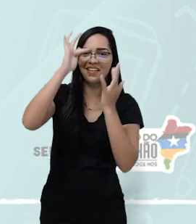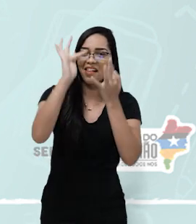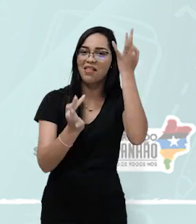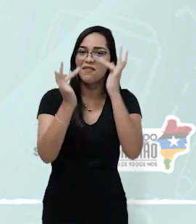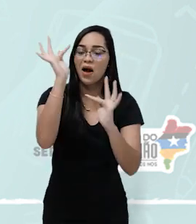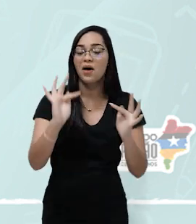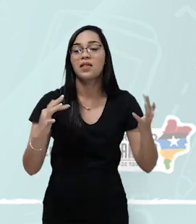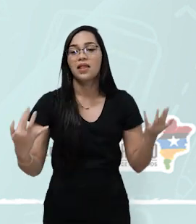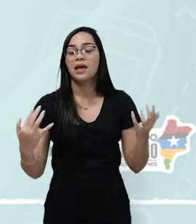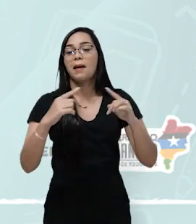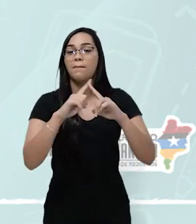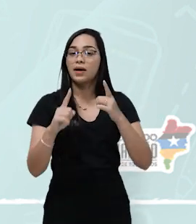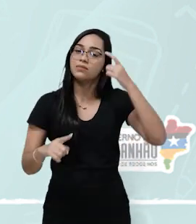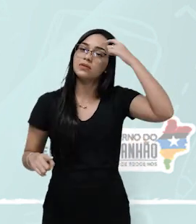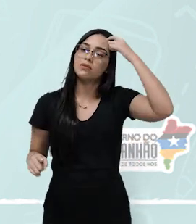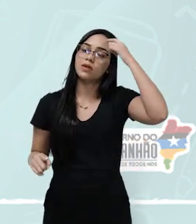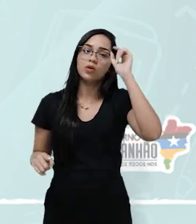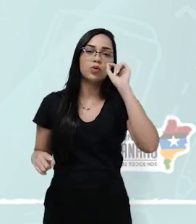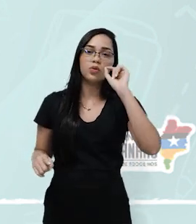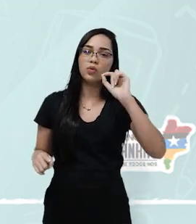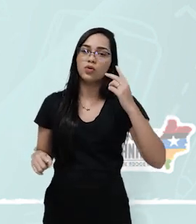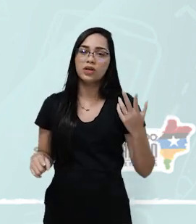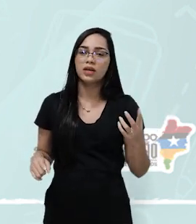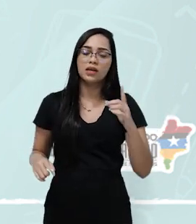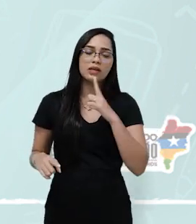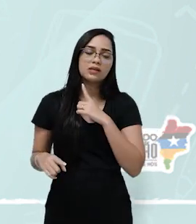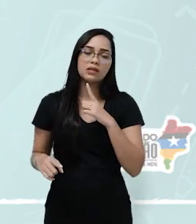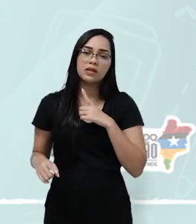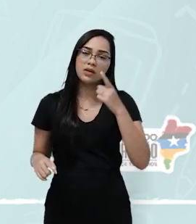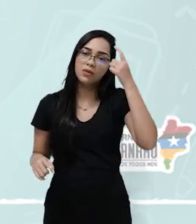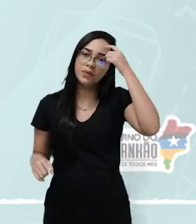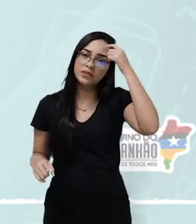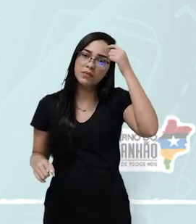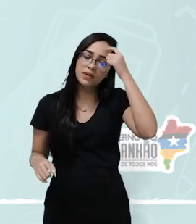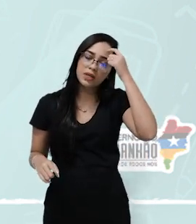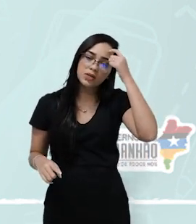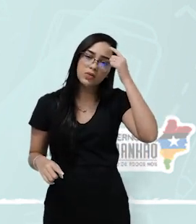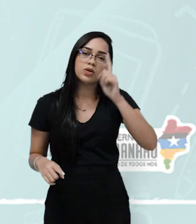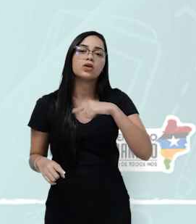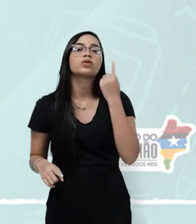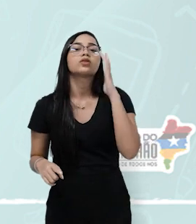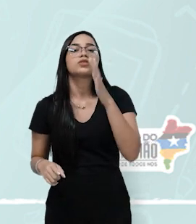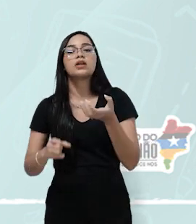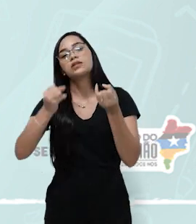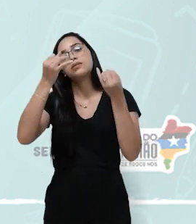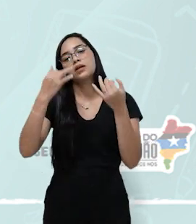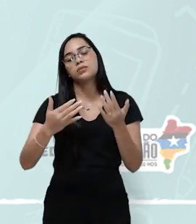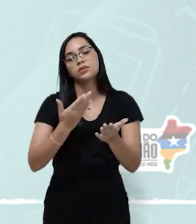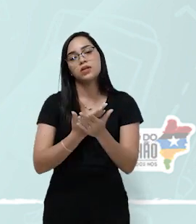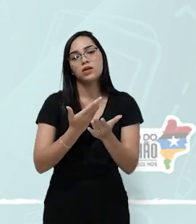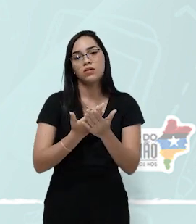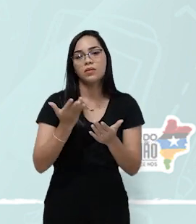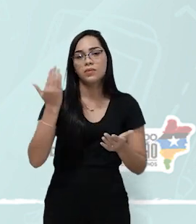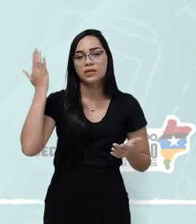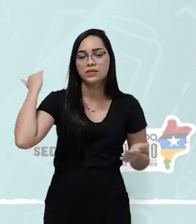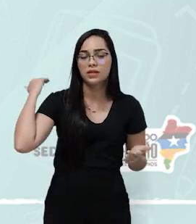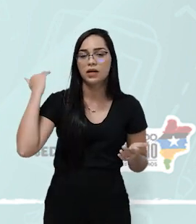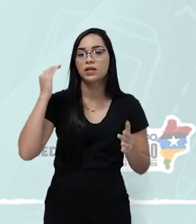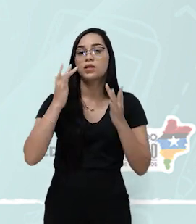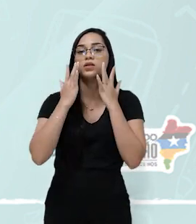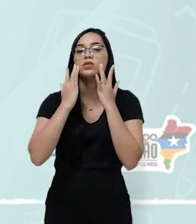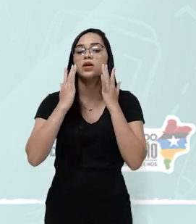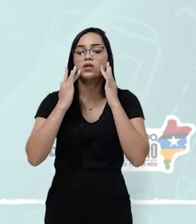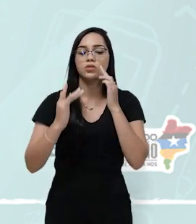carnaval, mas a ideia aqui é retomar o pensamento daquilo que nós falamos na aula anterior, tá certo?